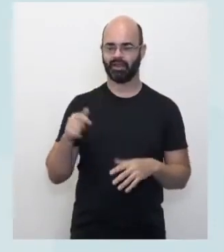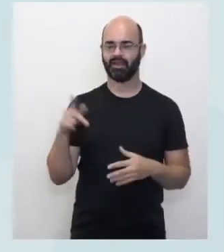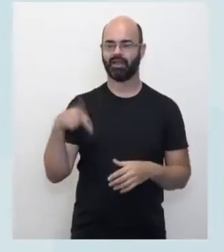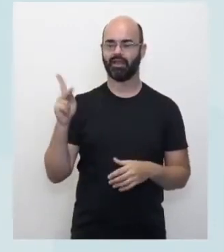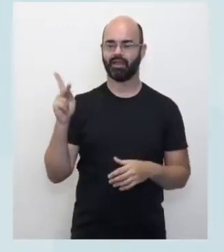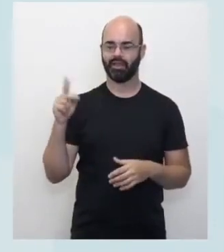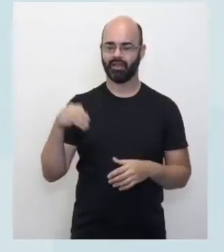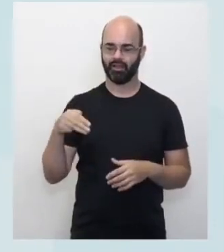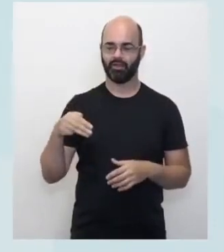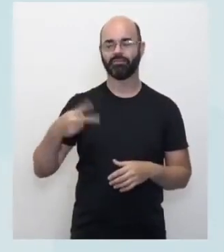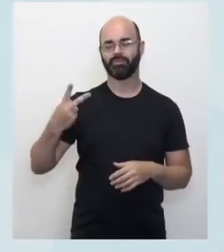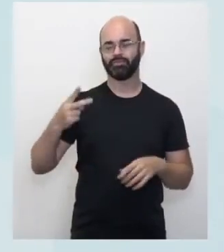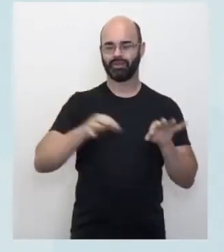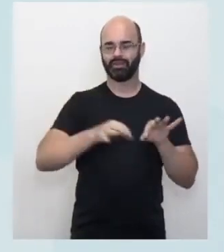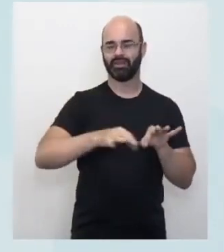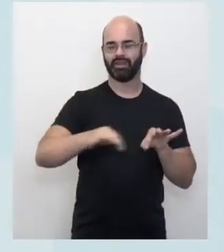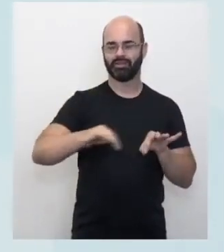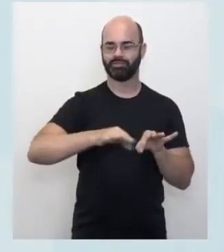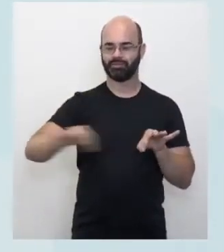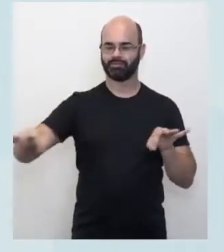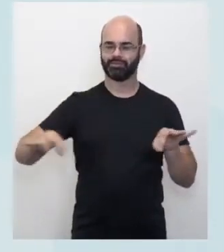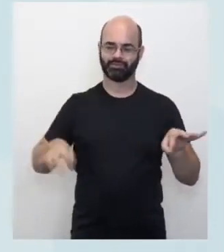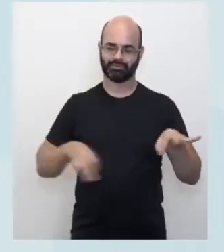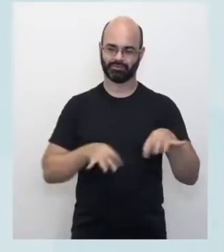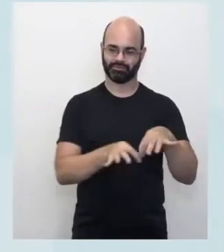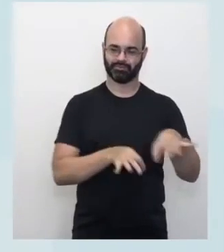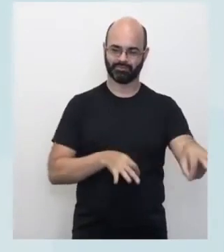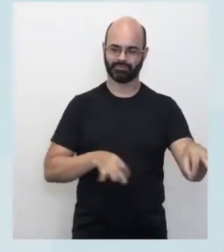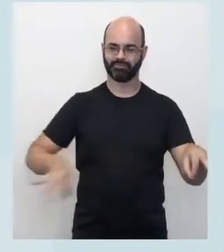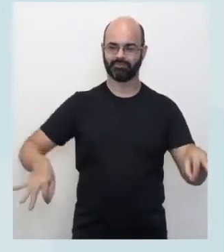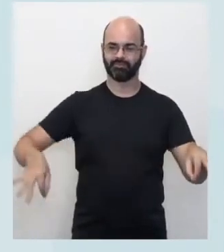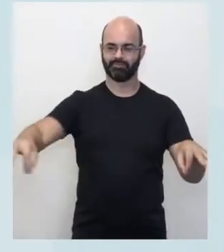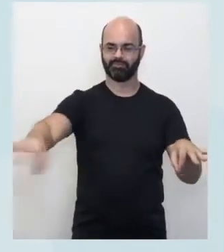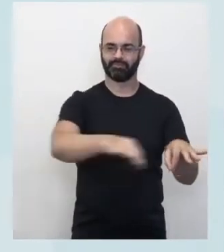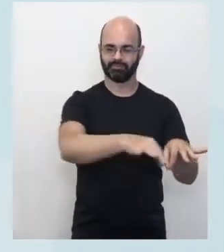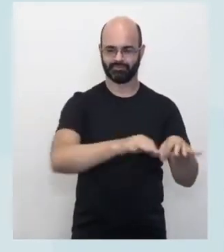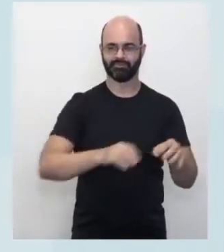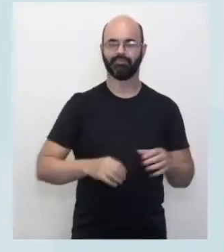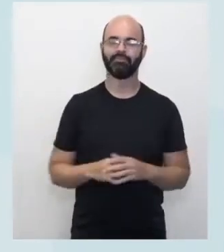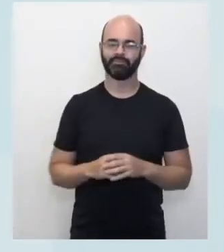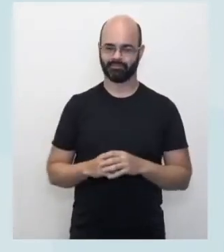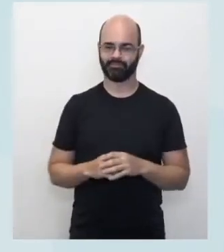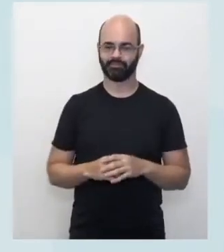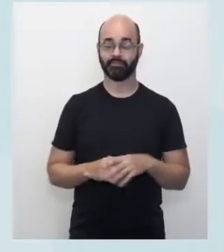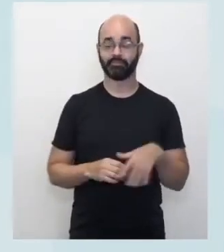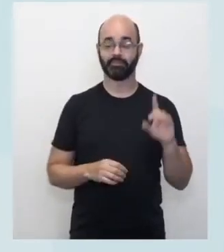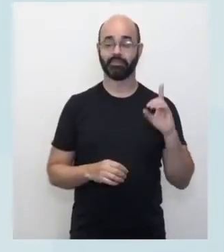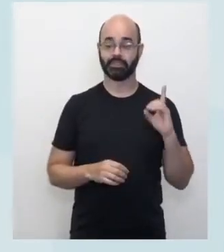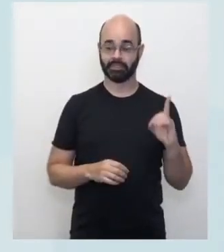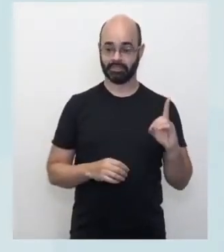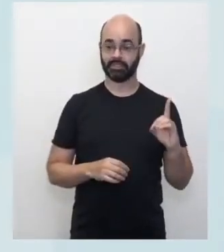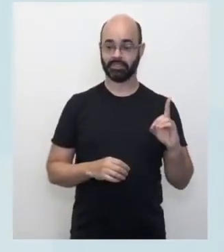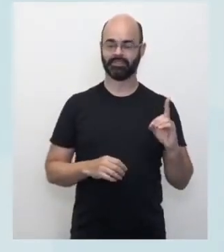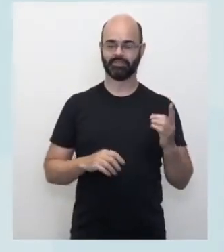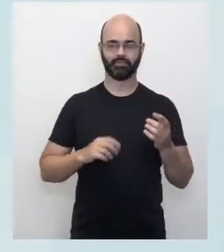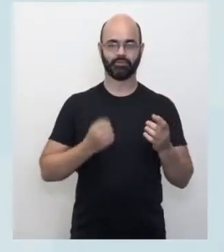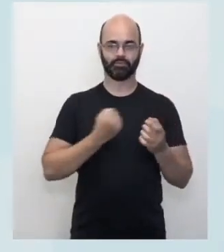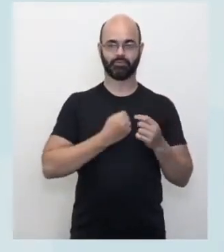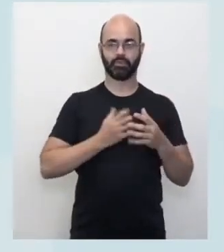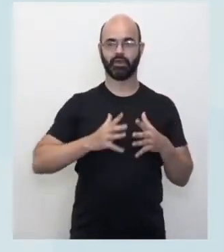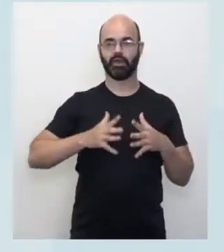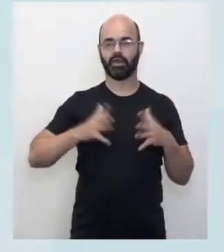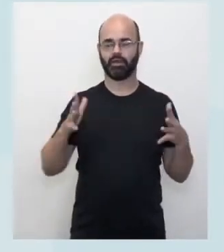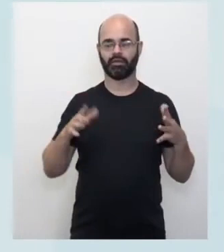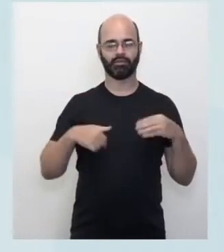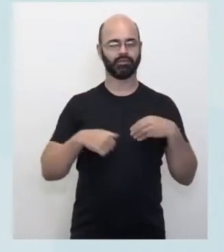essa resposta em habitantes por quilômetros quadrados. Aqui, quando a gente fala na densidade, são números grandes. Então, aqui eu vou te